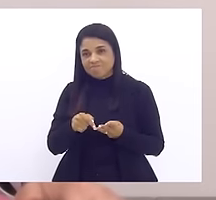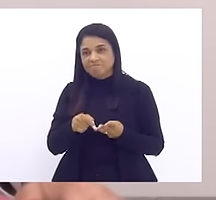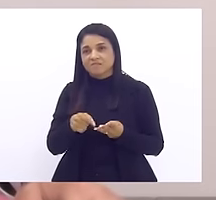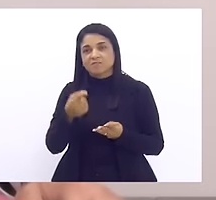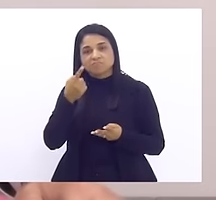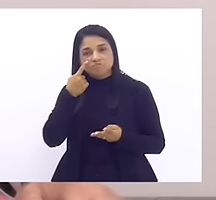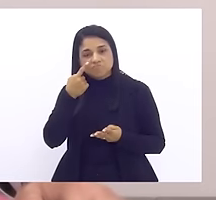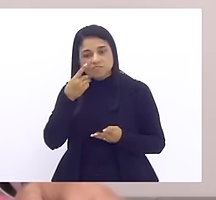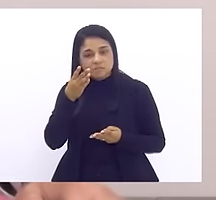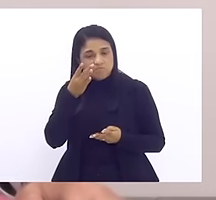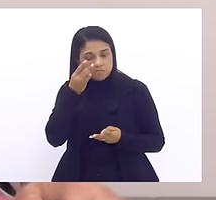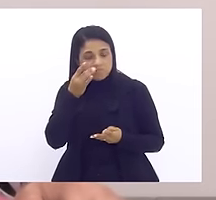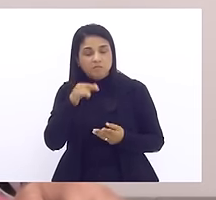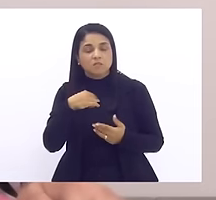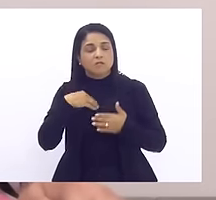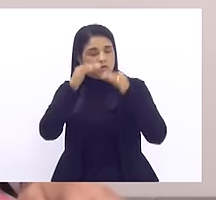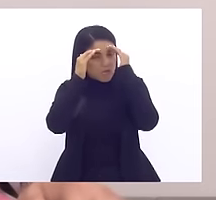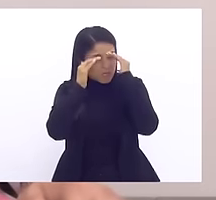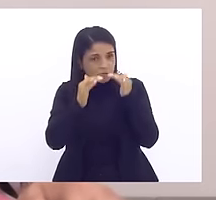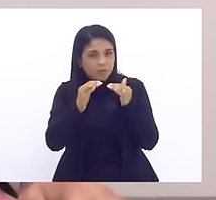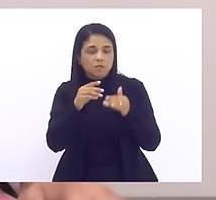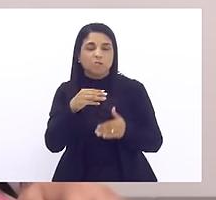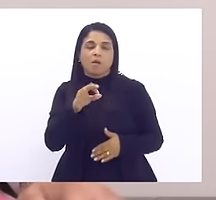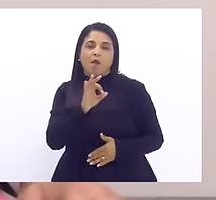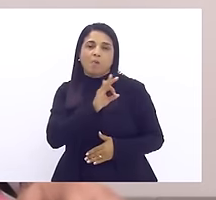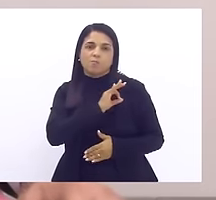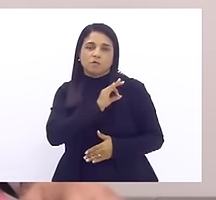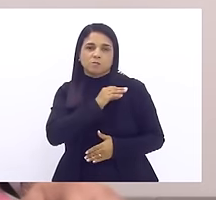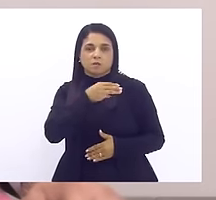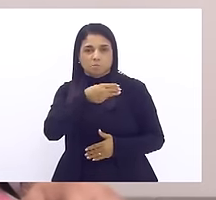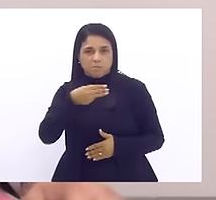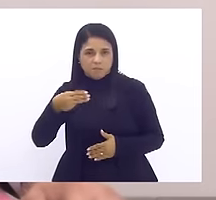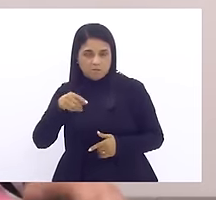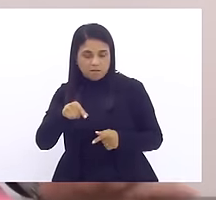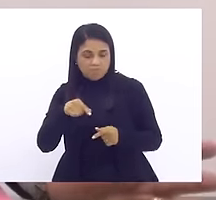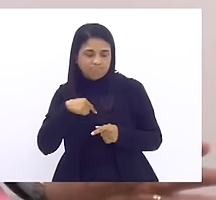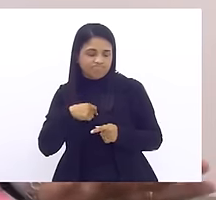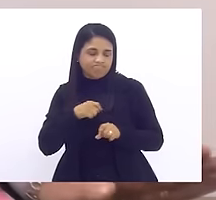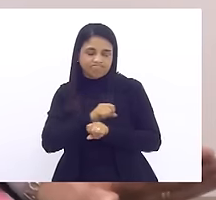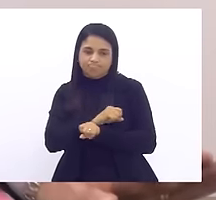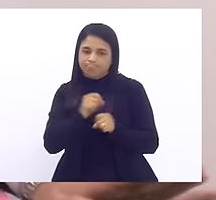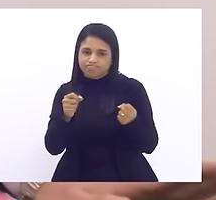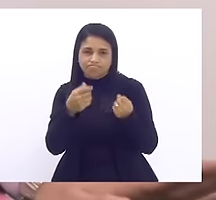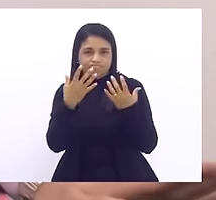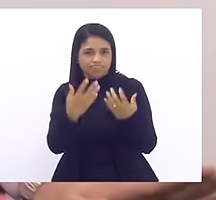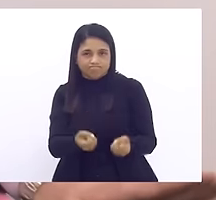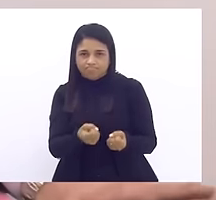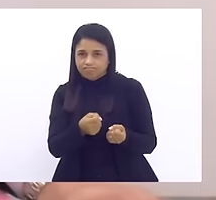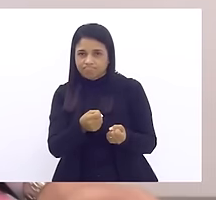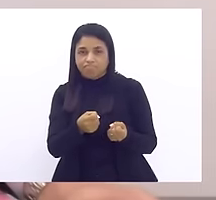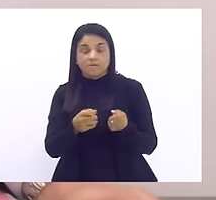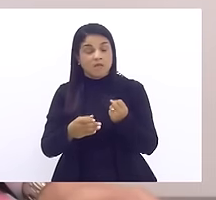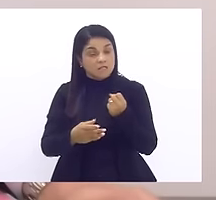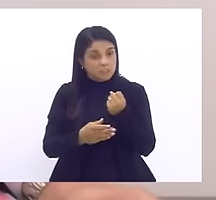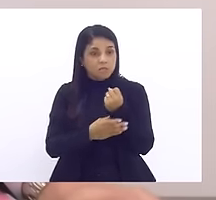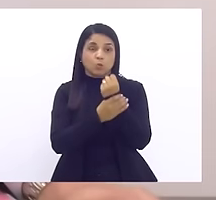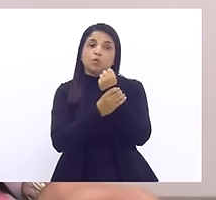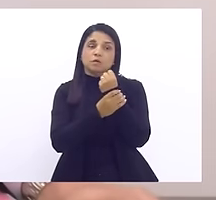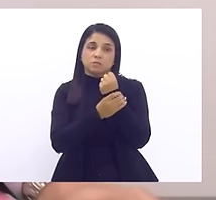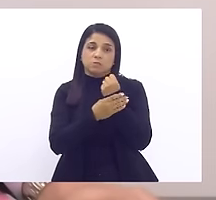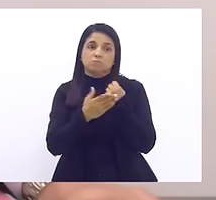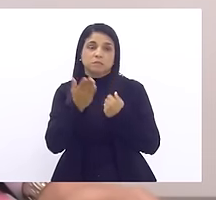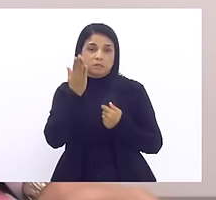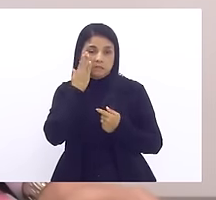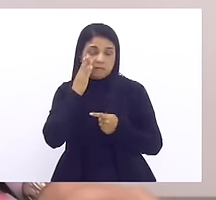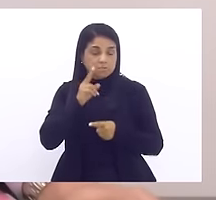a polícia militar os bravos da Polícia Militar aquilo ali Definitivamente não é pelo assim é é de segurança porque tem presença